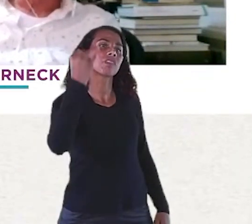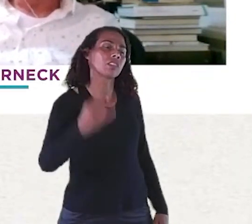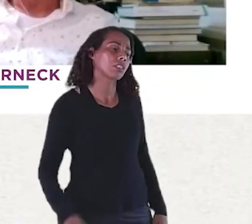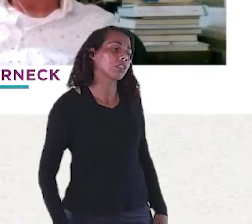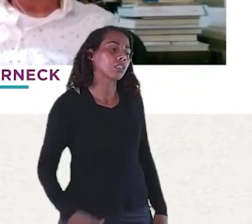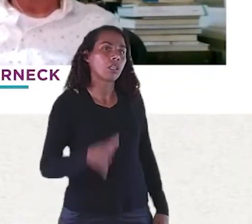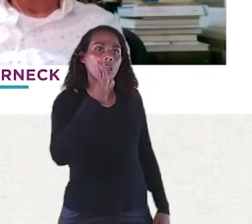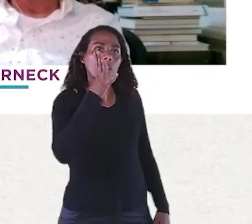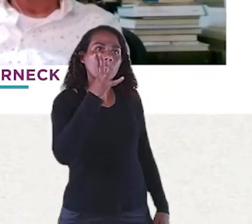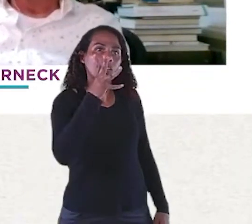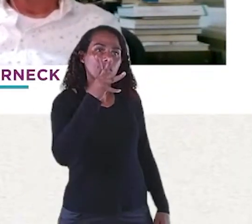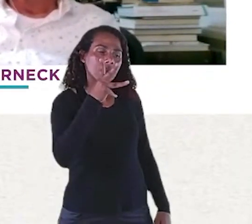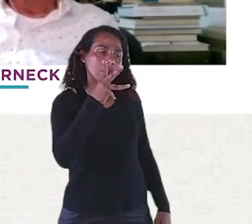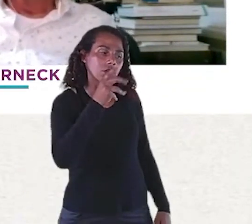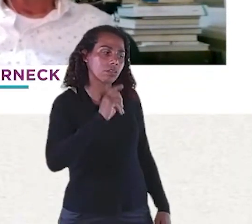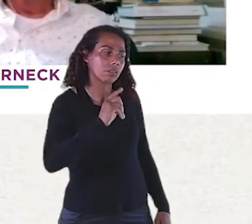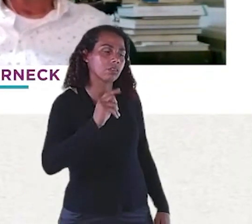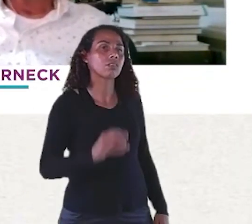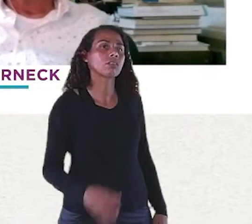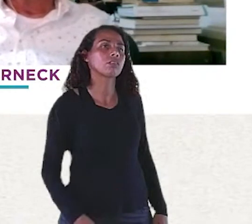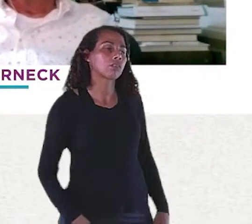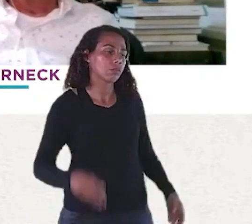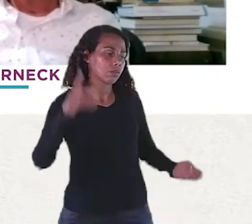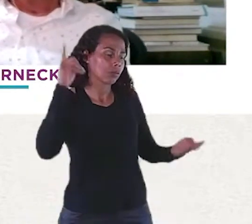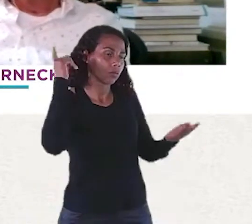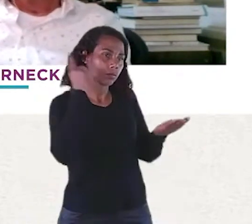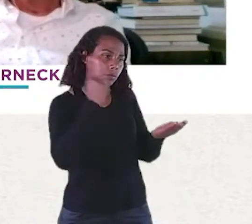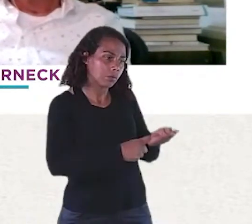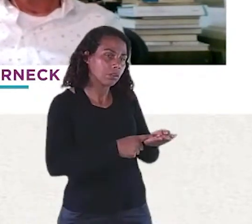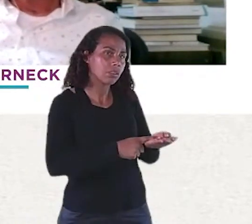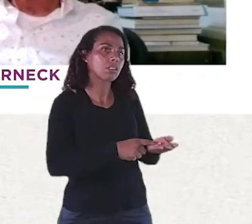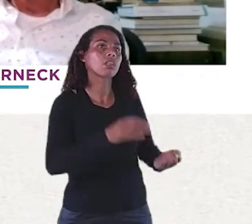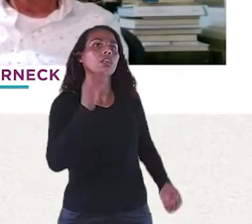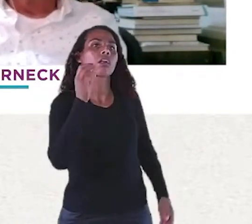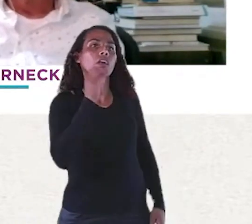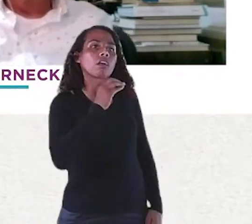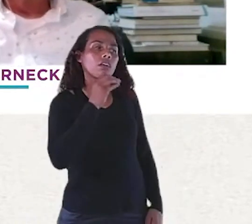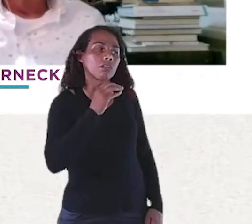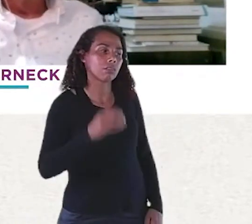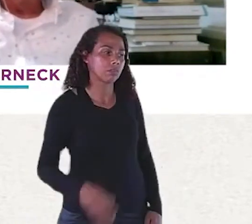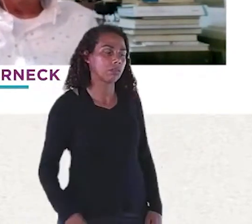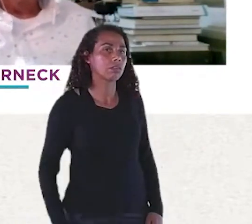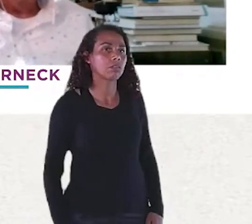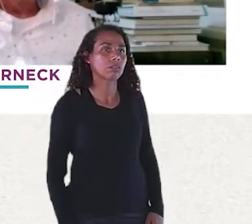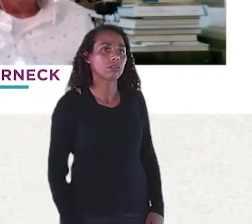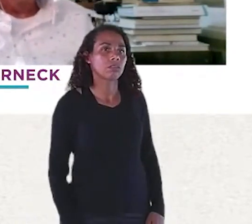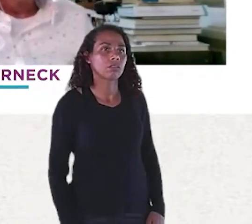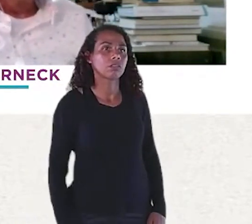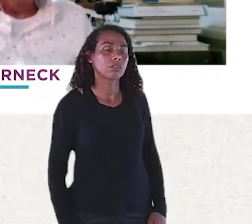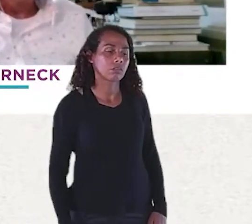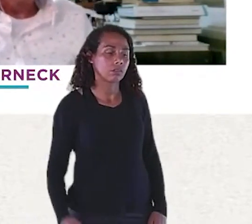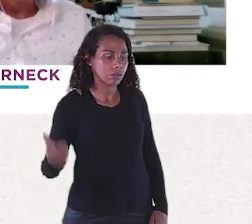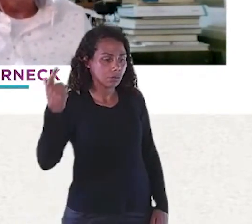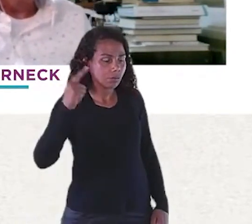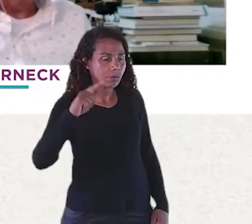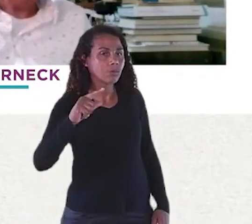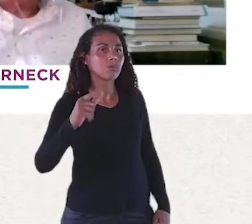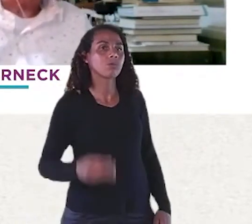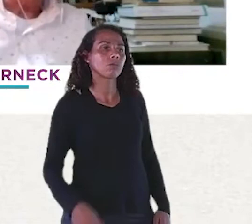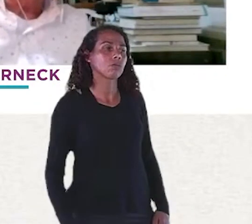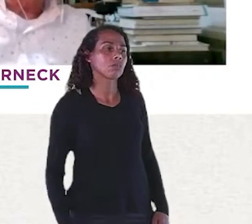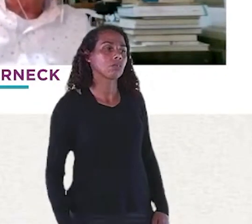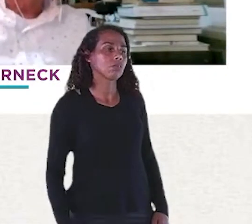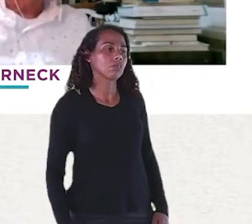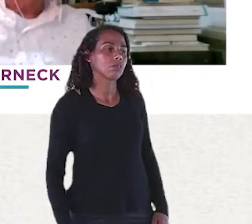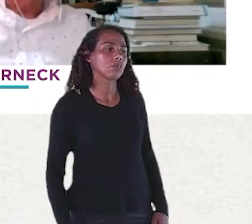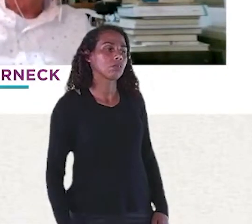mais, né, do que já estou tardando, e que aí eu acho que sim, terei muitas coisas para dizer.